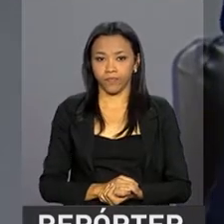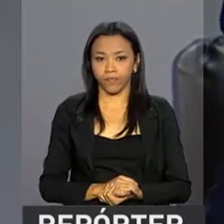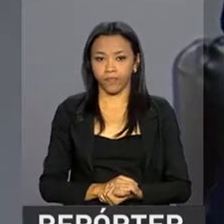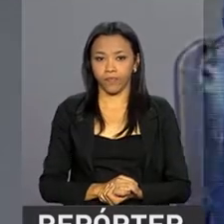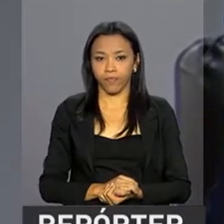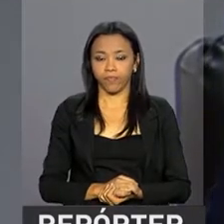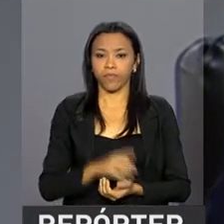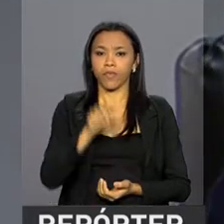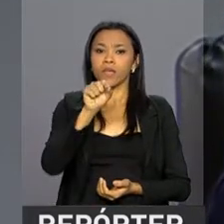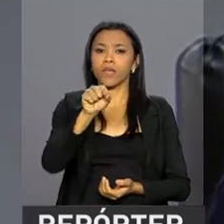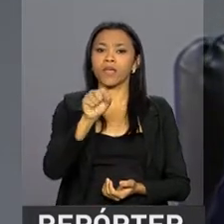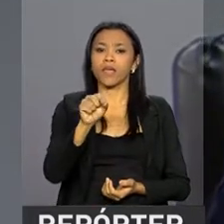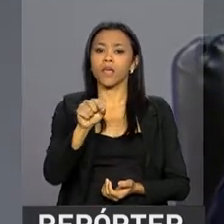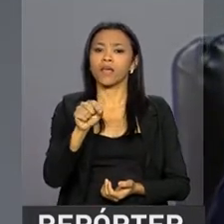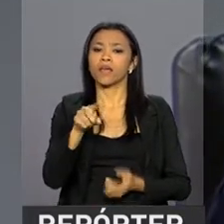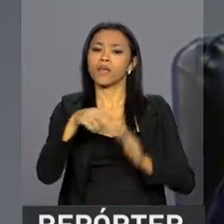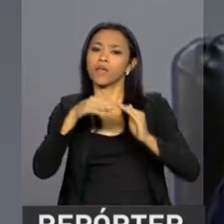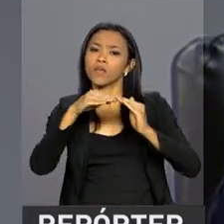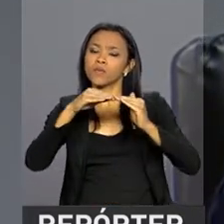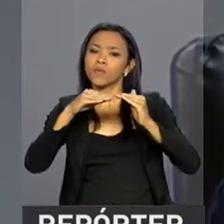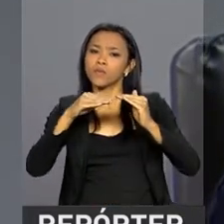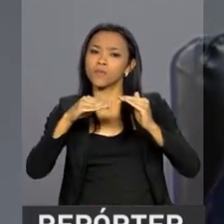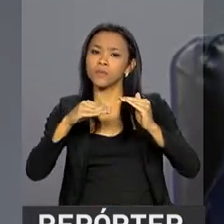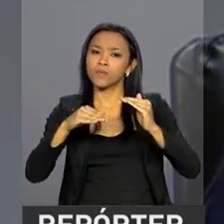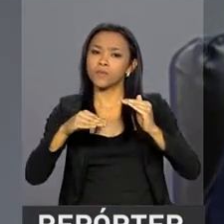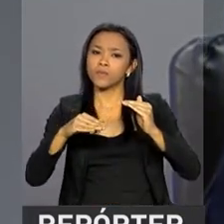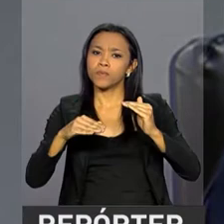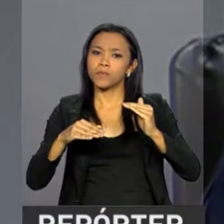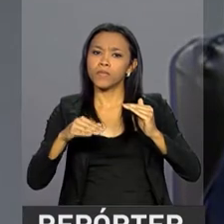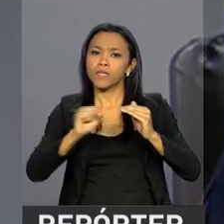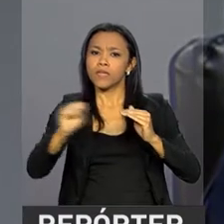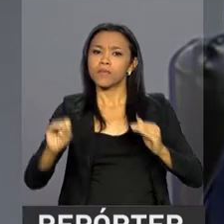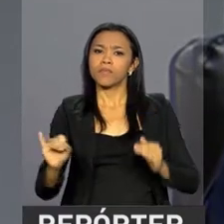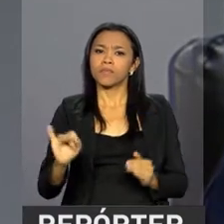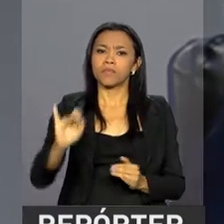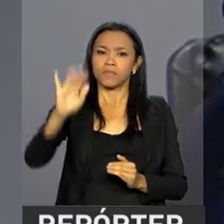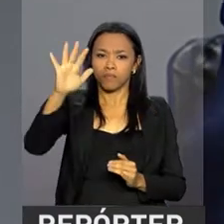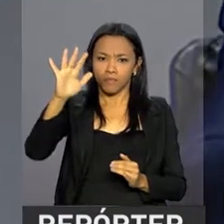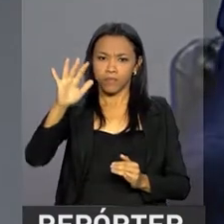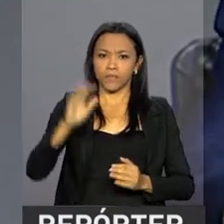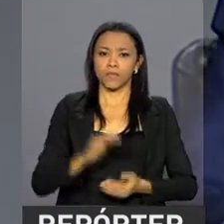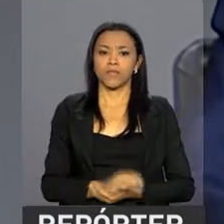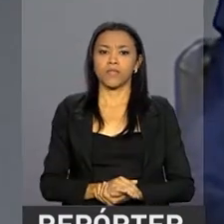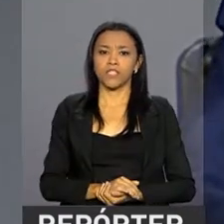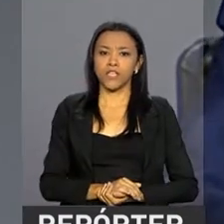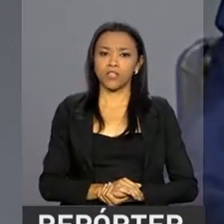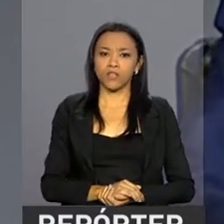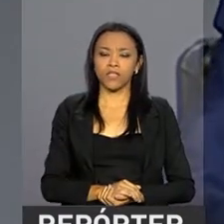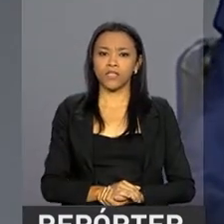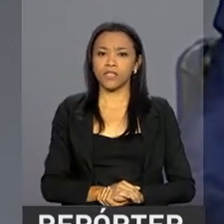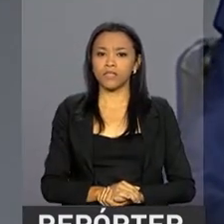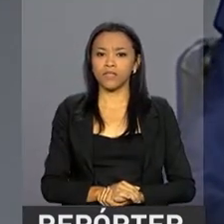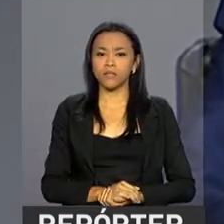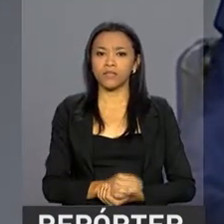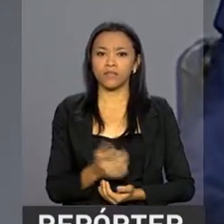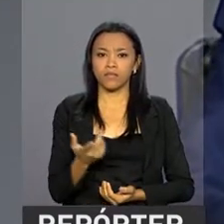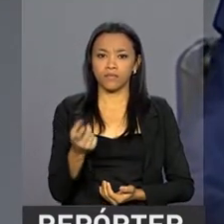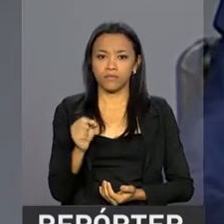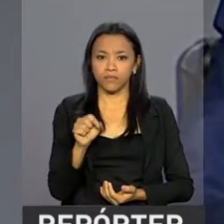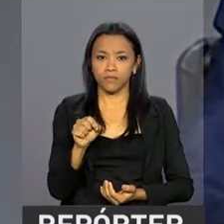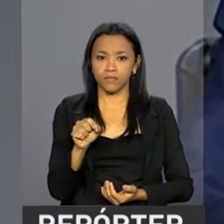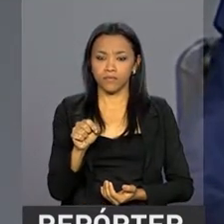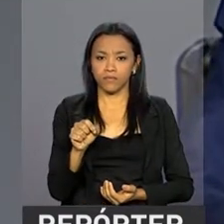de arrecadação como função da inflação menor, nós estamos,